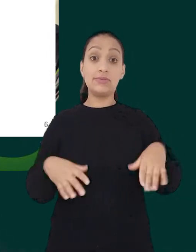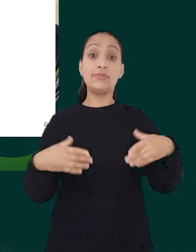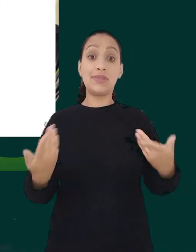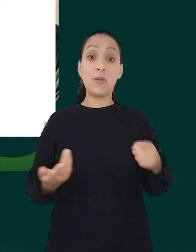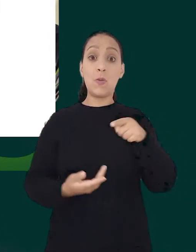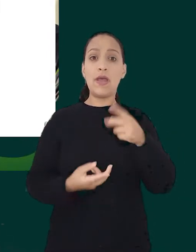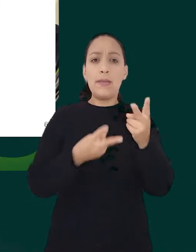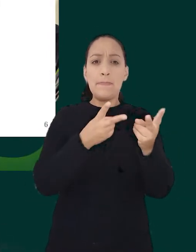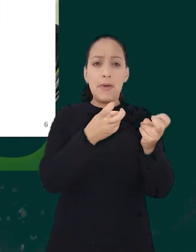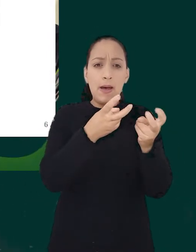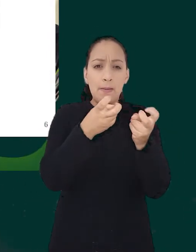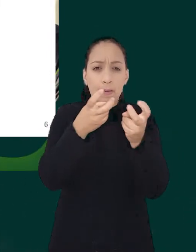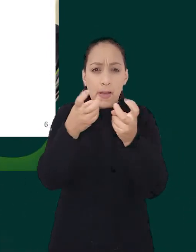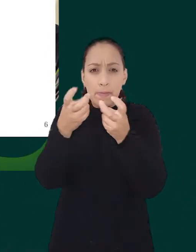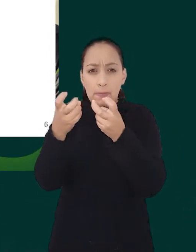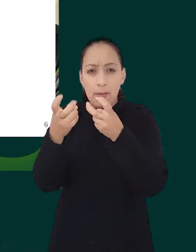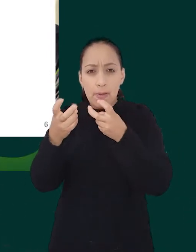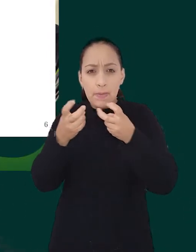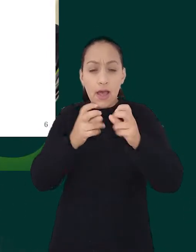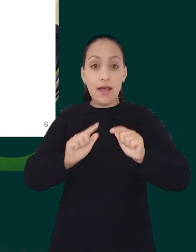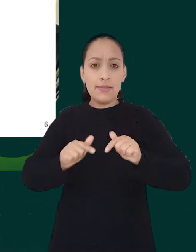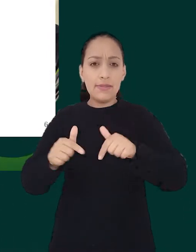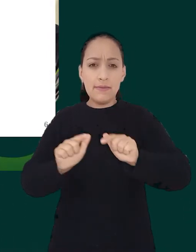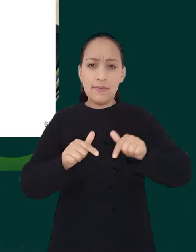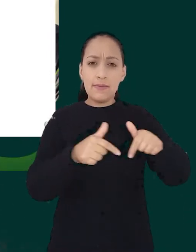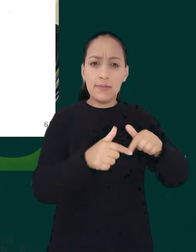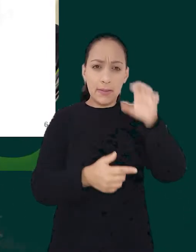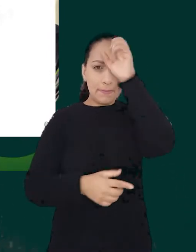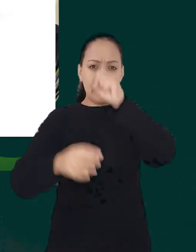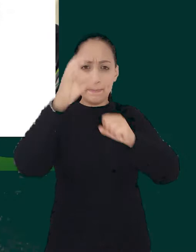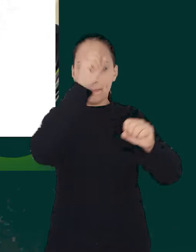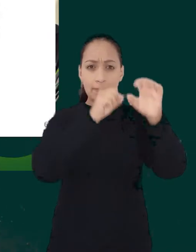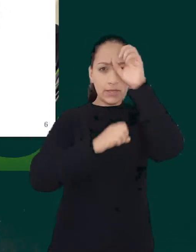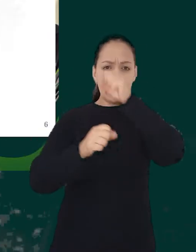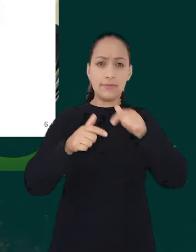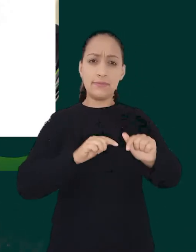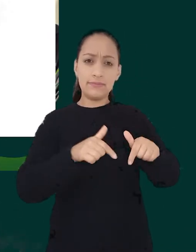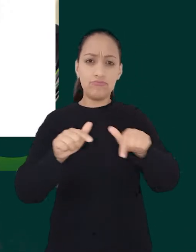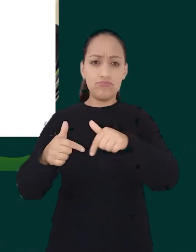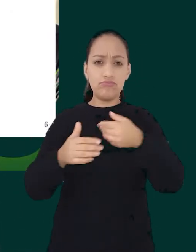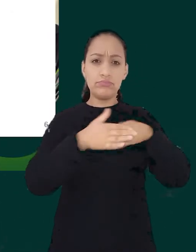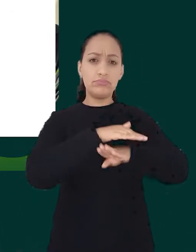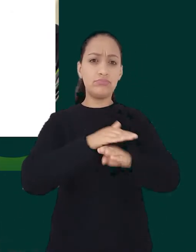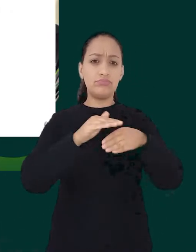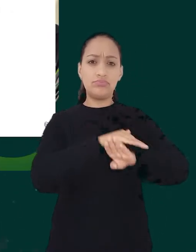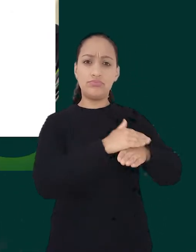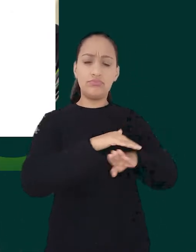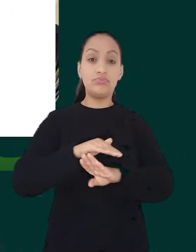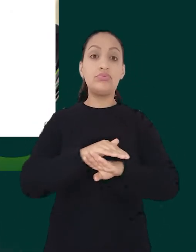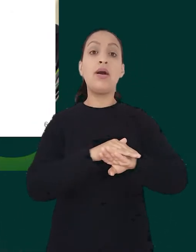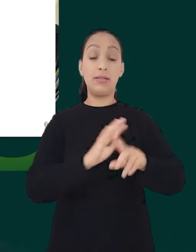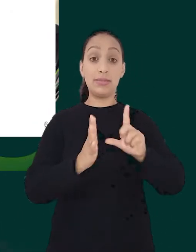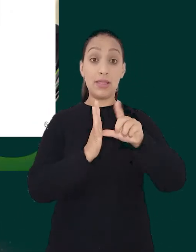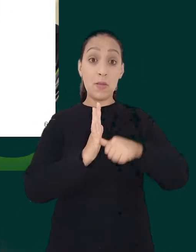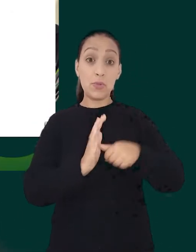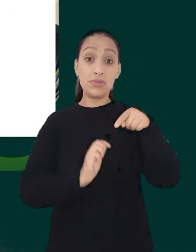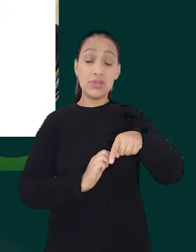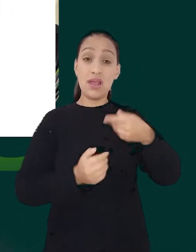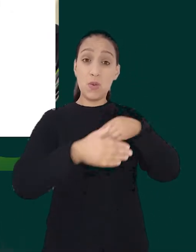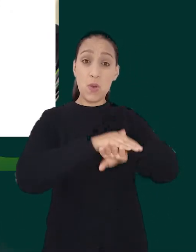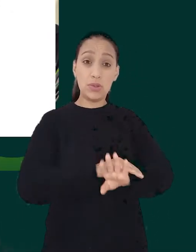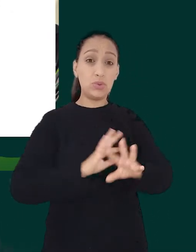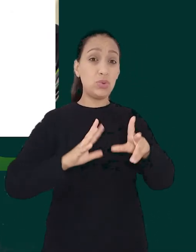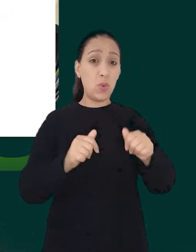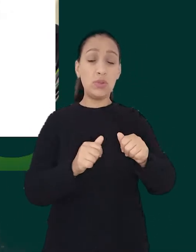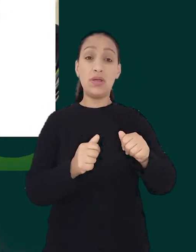foi, então, percebendo todas essas ações, e essas ações foram sendo armazenadas, e depois que ele armazenou toda